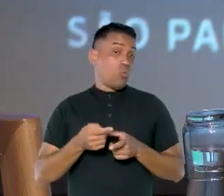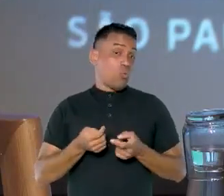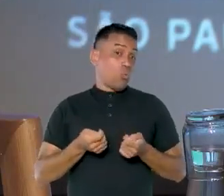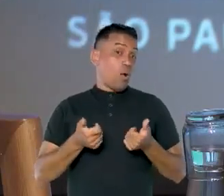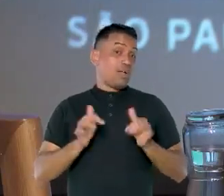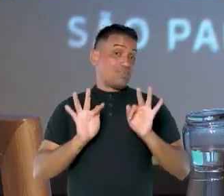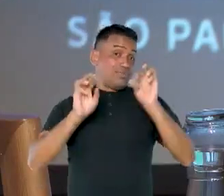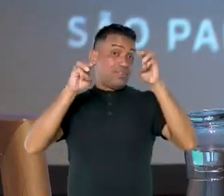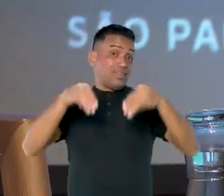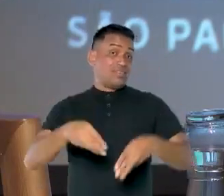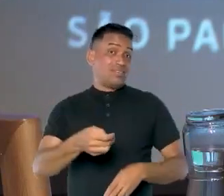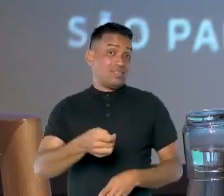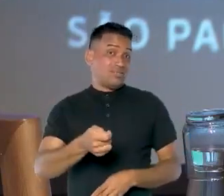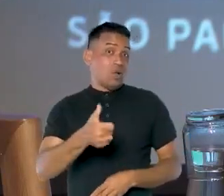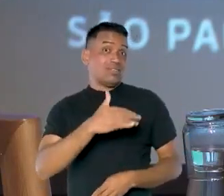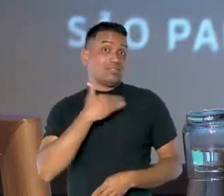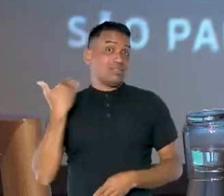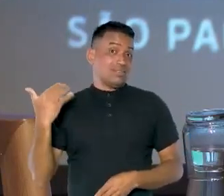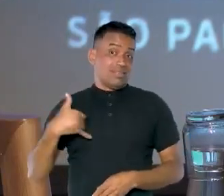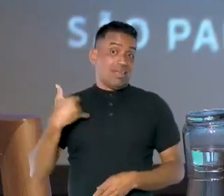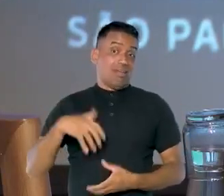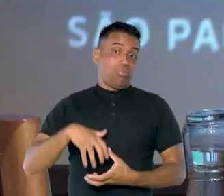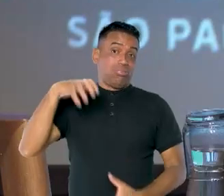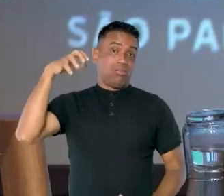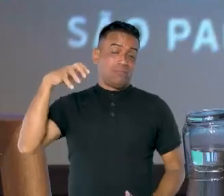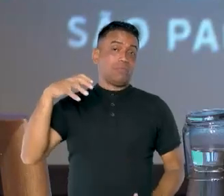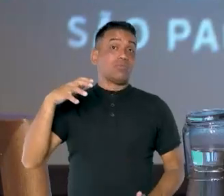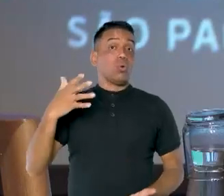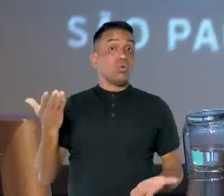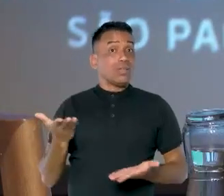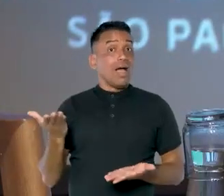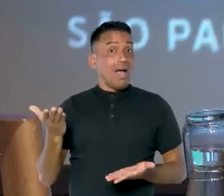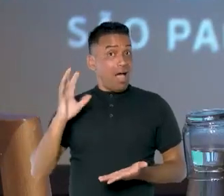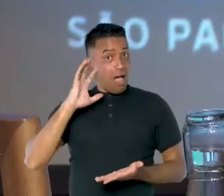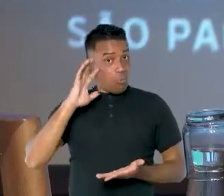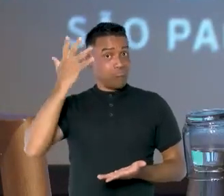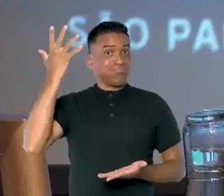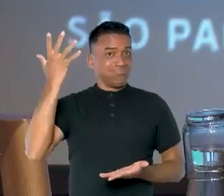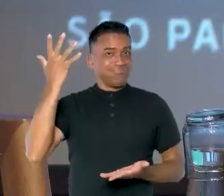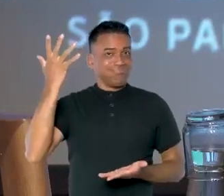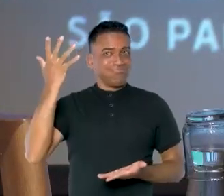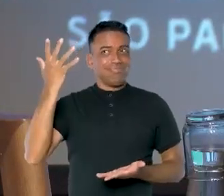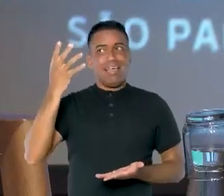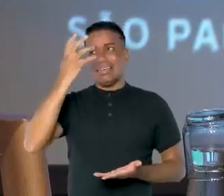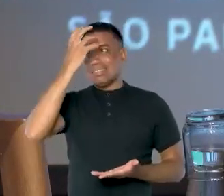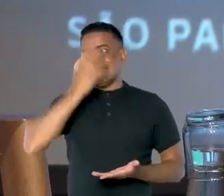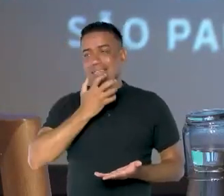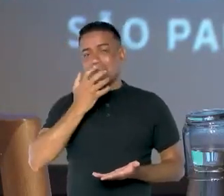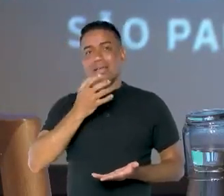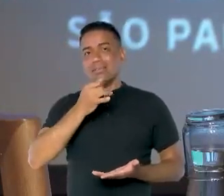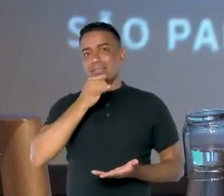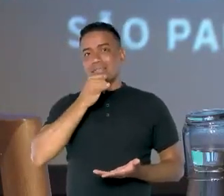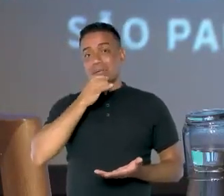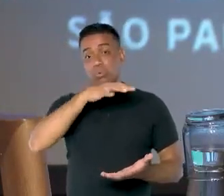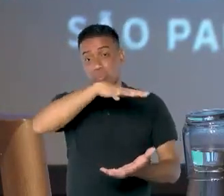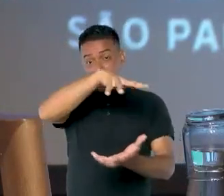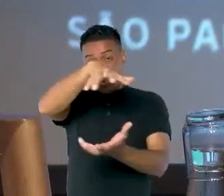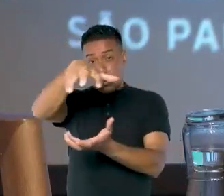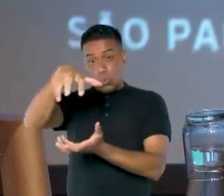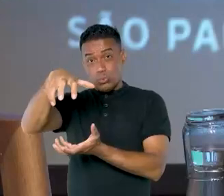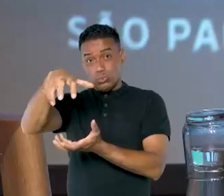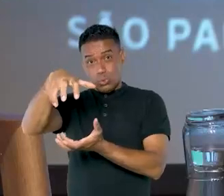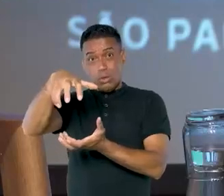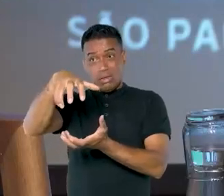né? O que está acontecendo aí, certamente o desastre total não vai me